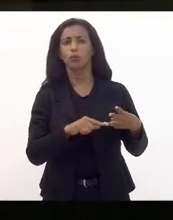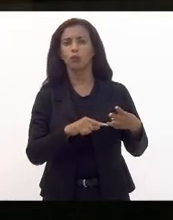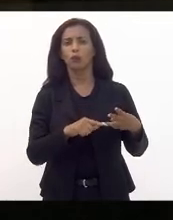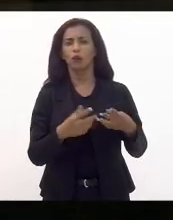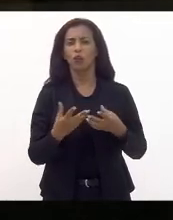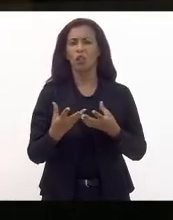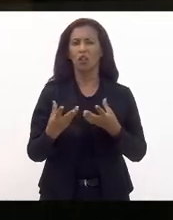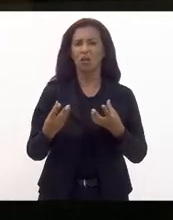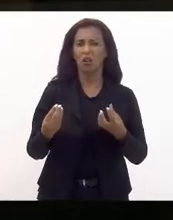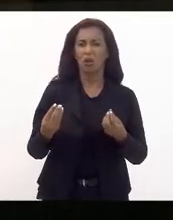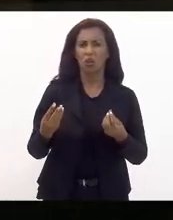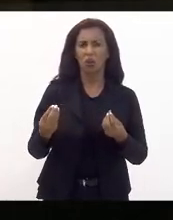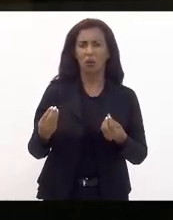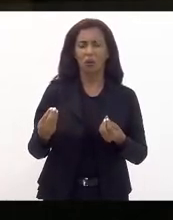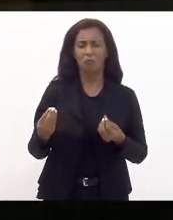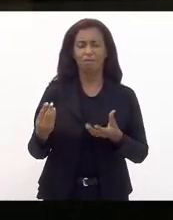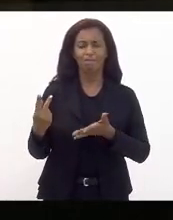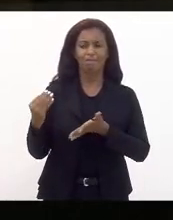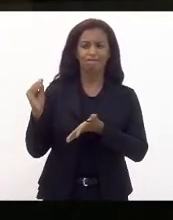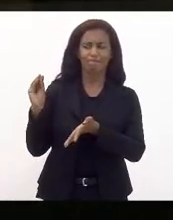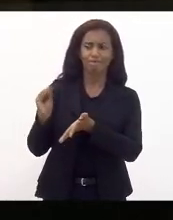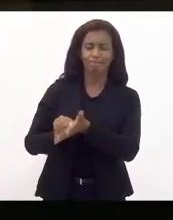muito desfalcados